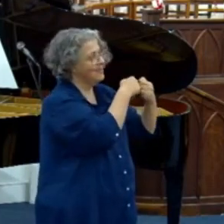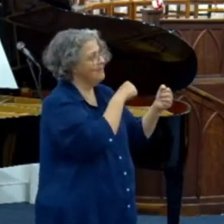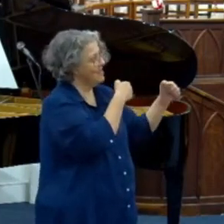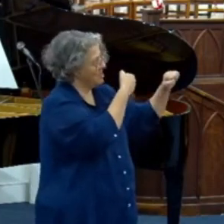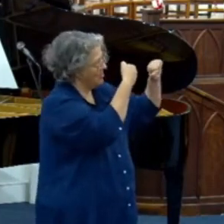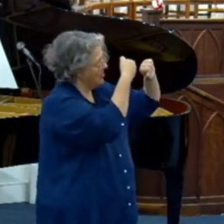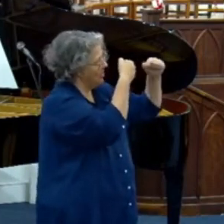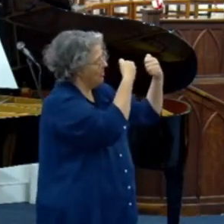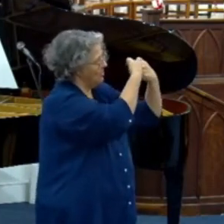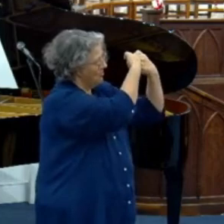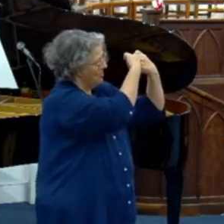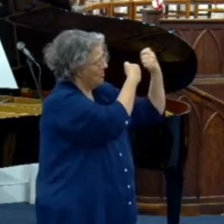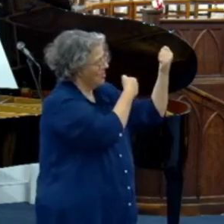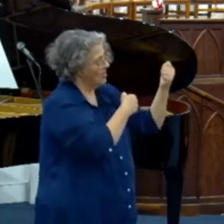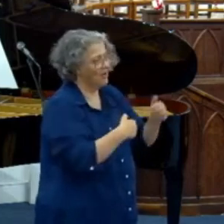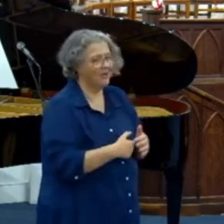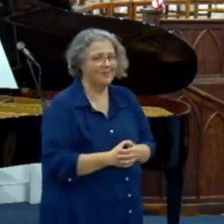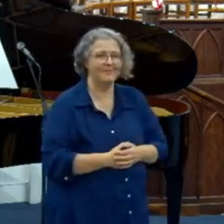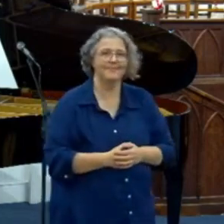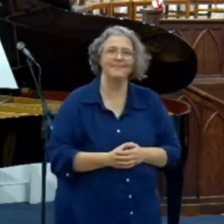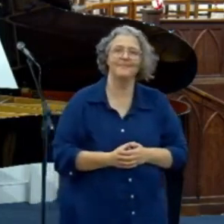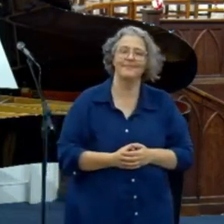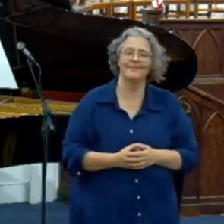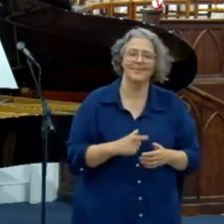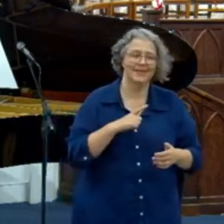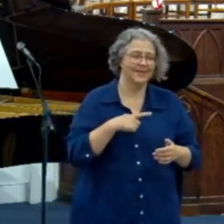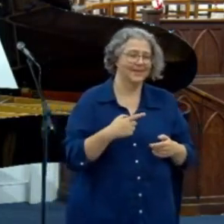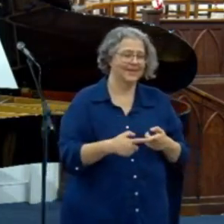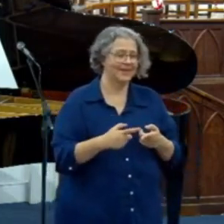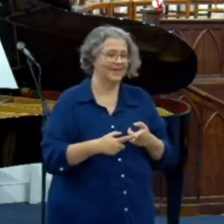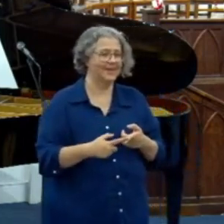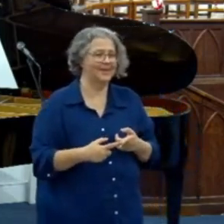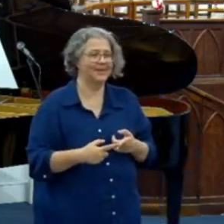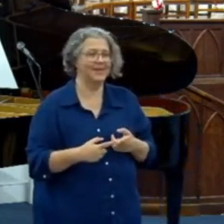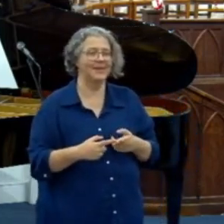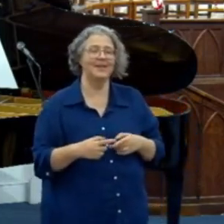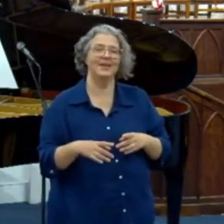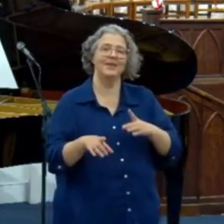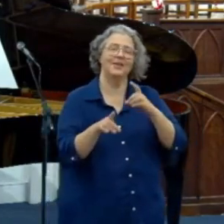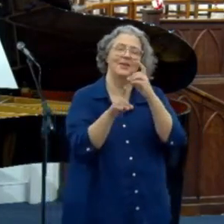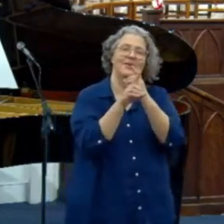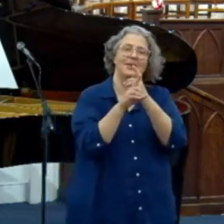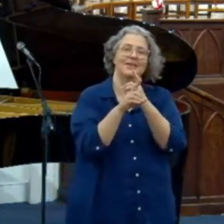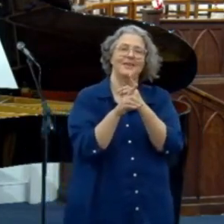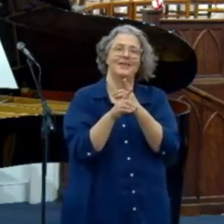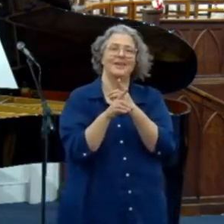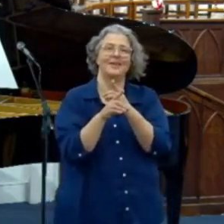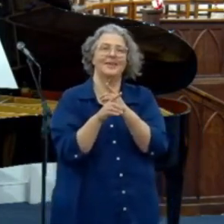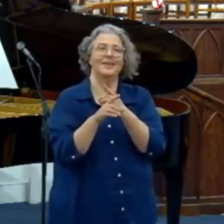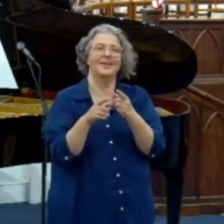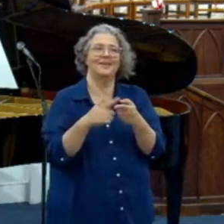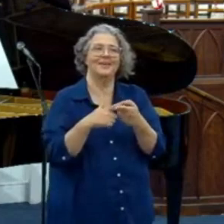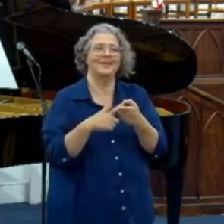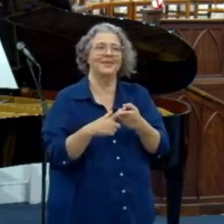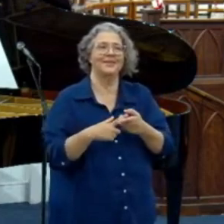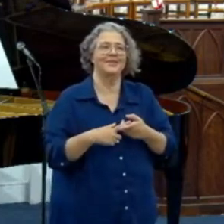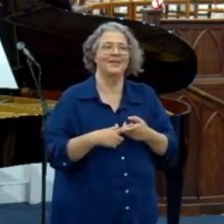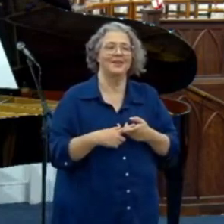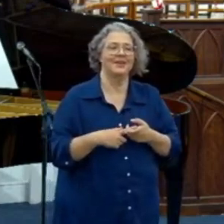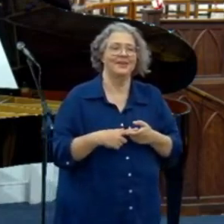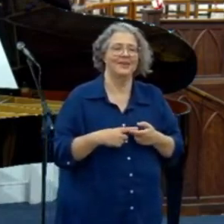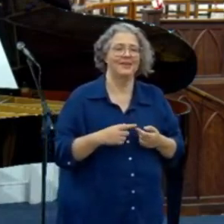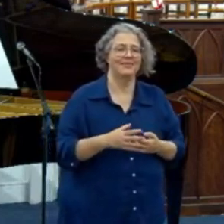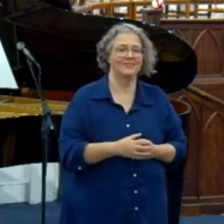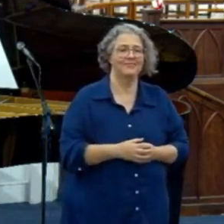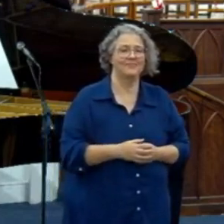Tamo mesmo? Entende quando essa pergunta vem ao encontro de aparentemente um voluntariado magnífico